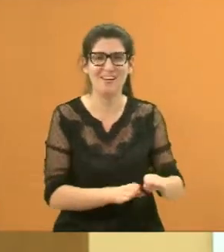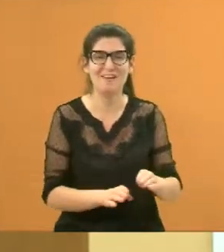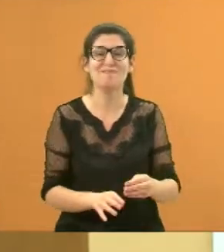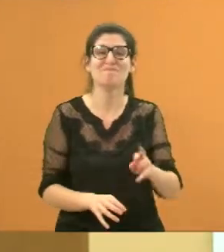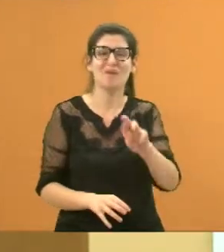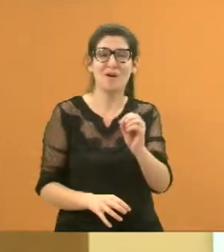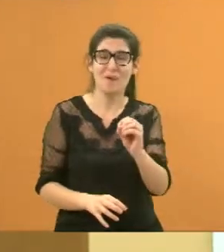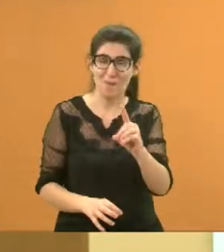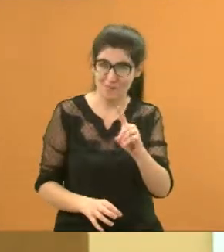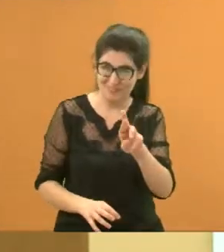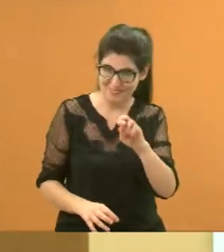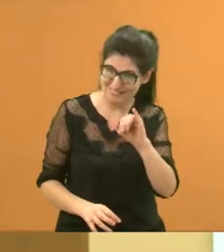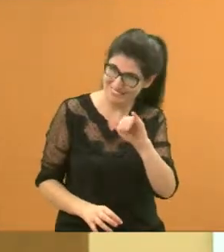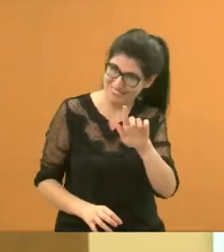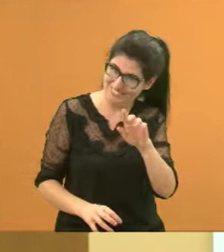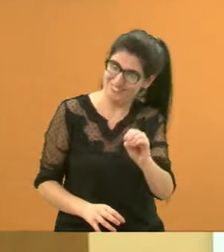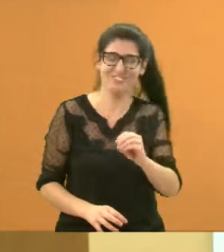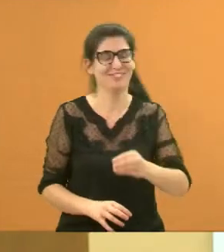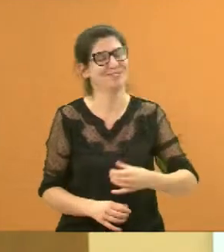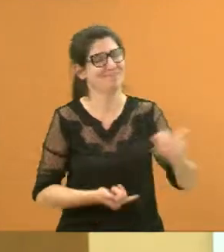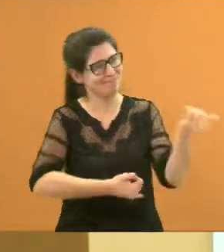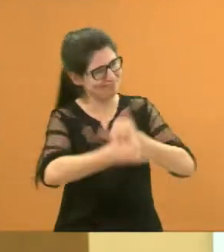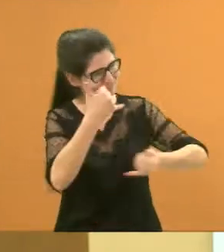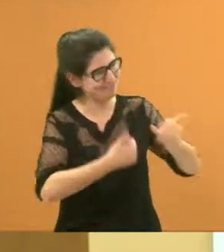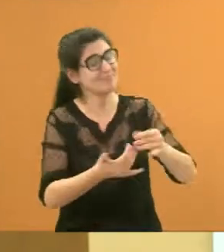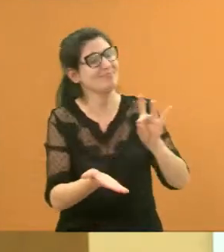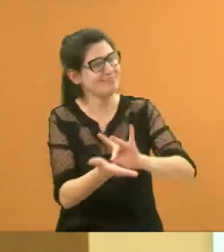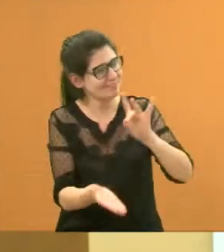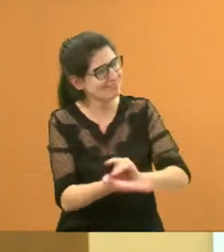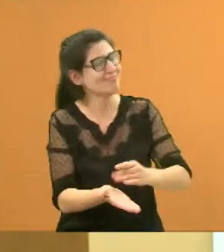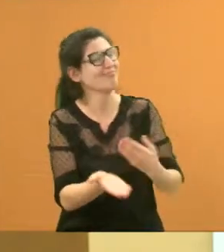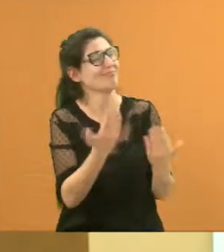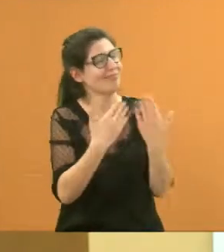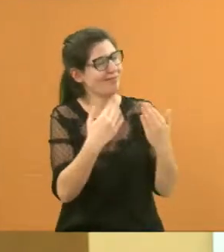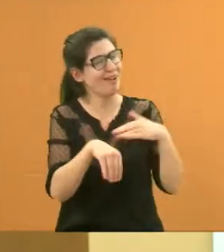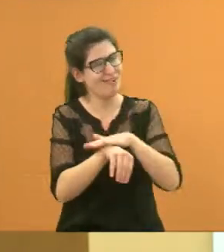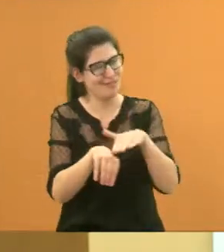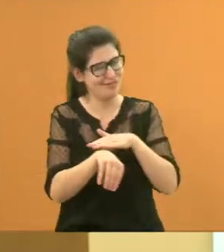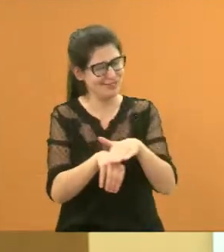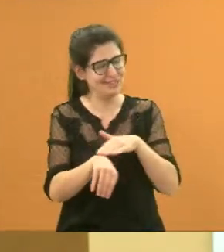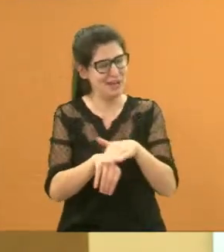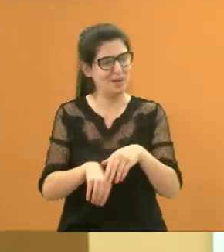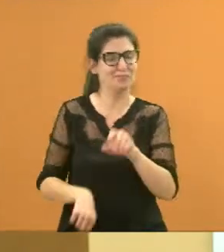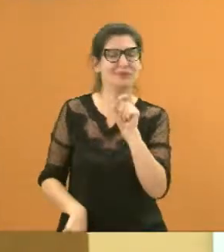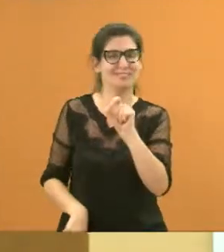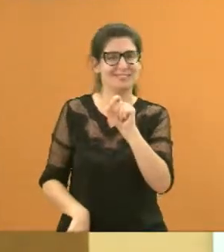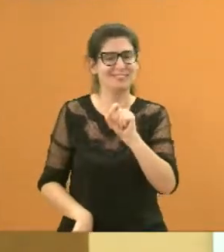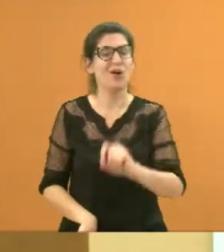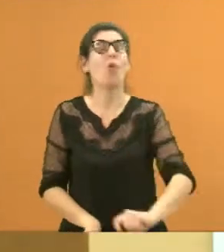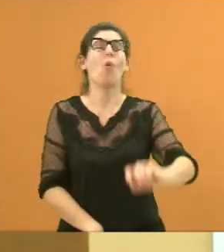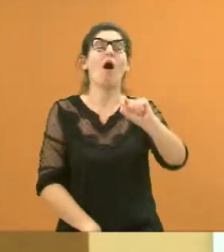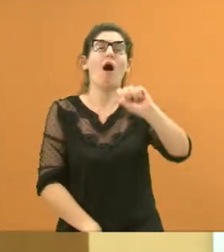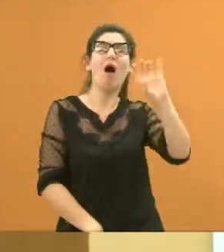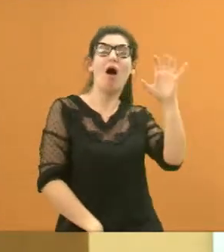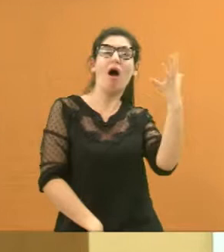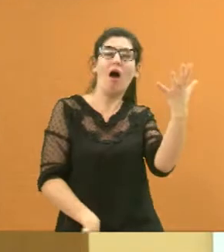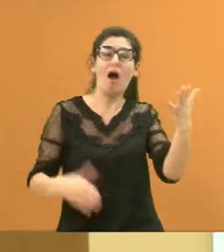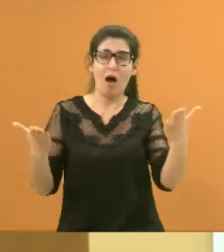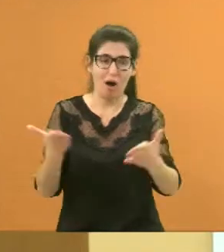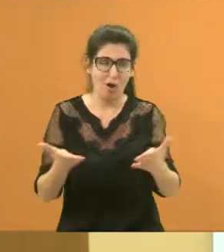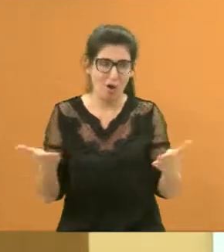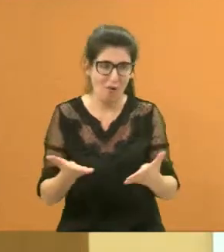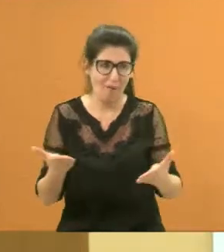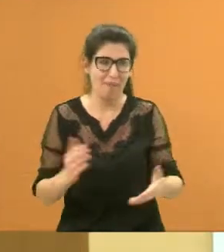está correto. De fato, nós conversávamos que o que está acontecendo agora, eu